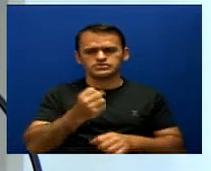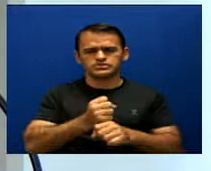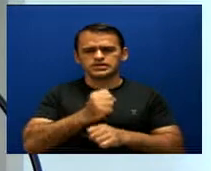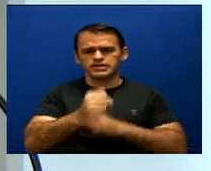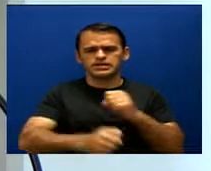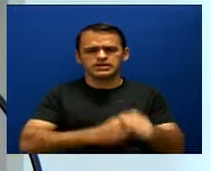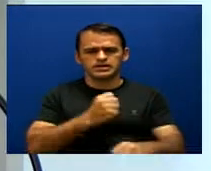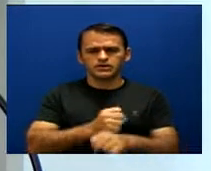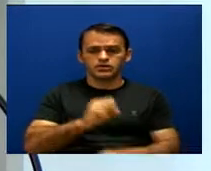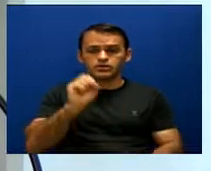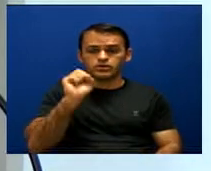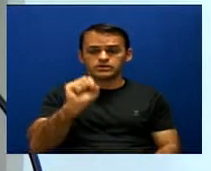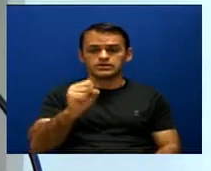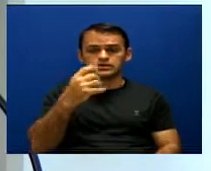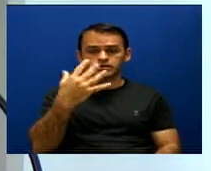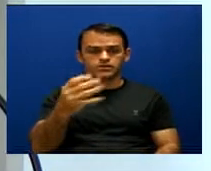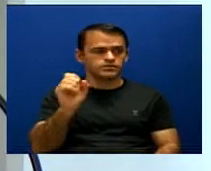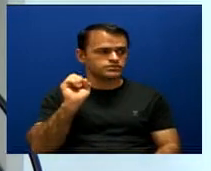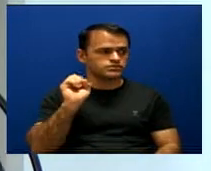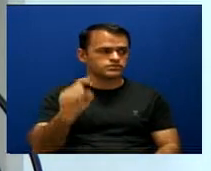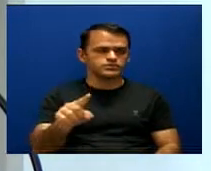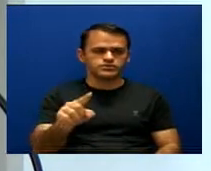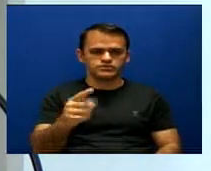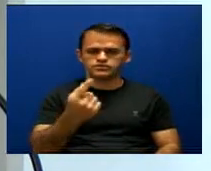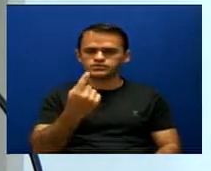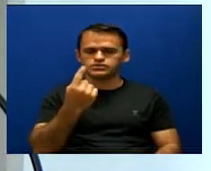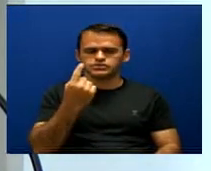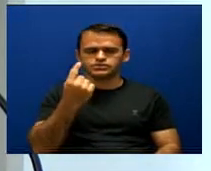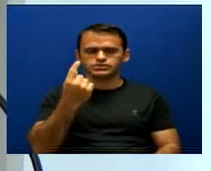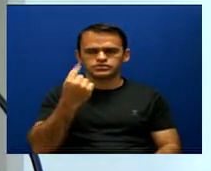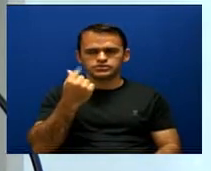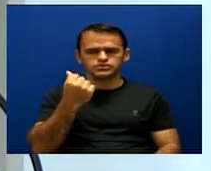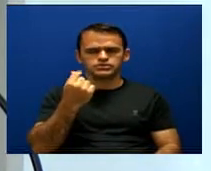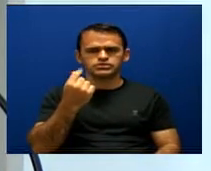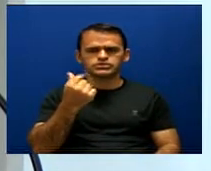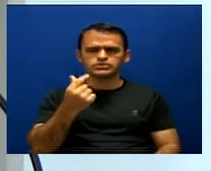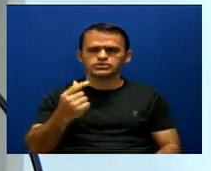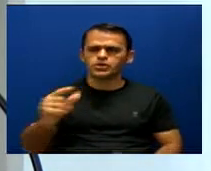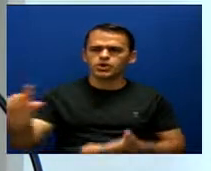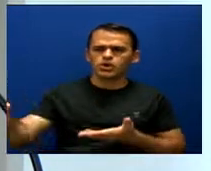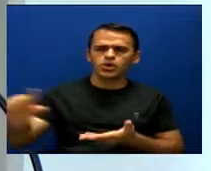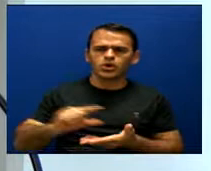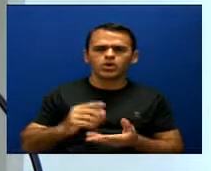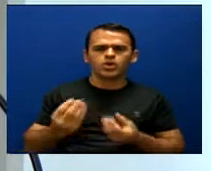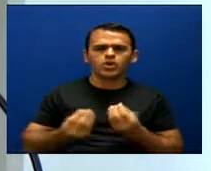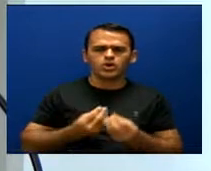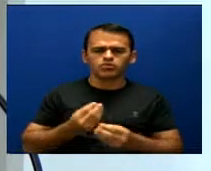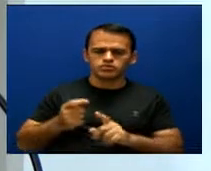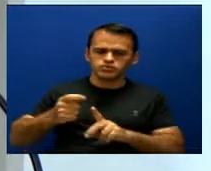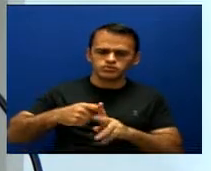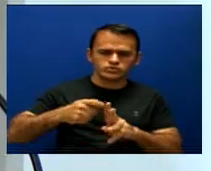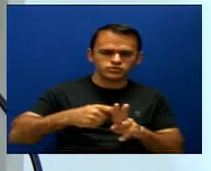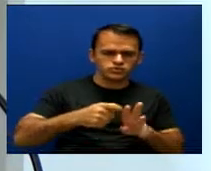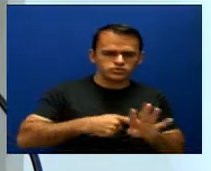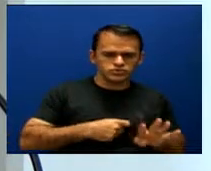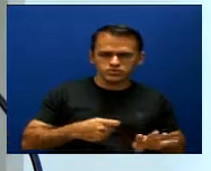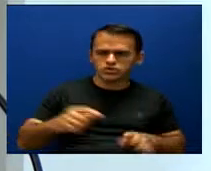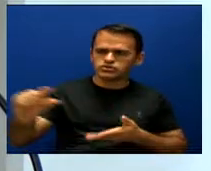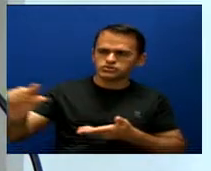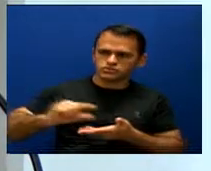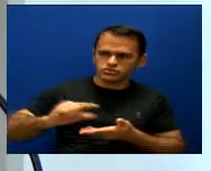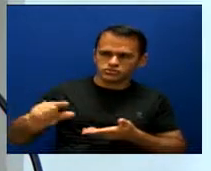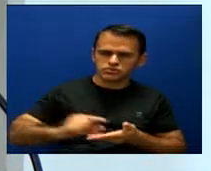é R$ 84.000. A nossa receita, ela é através de mensalidades, eventos e